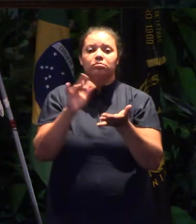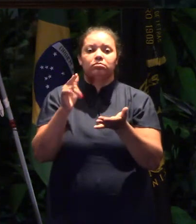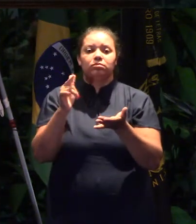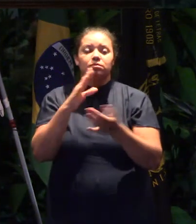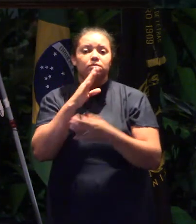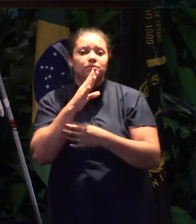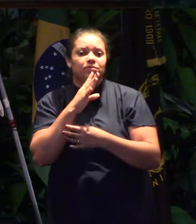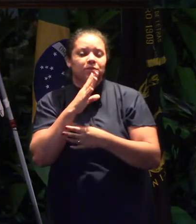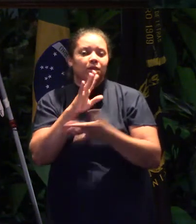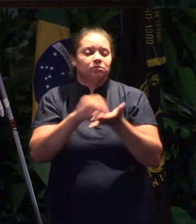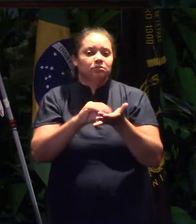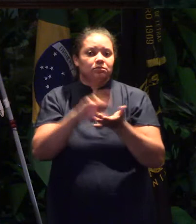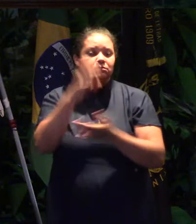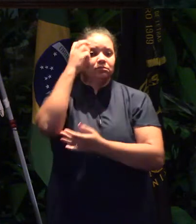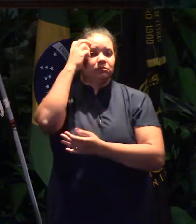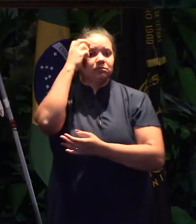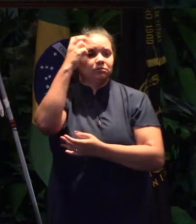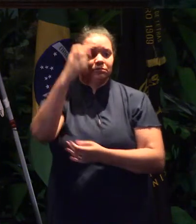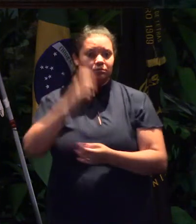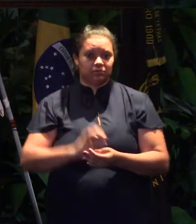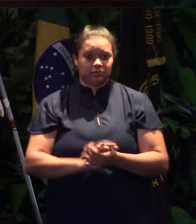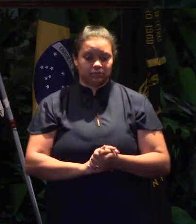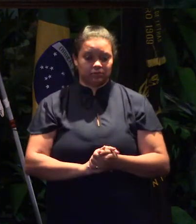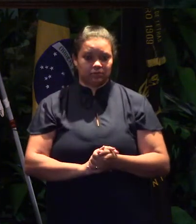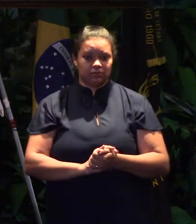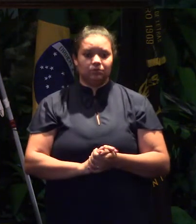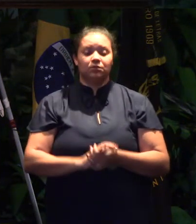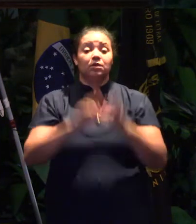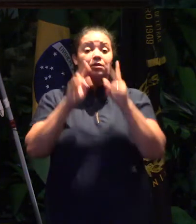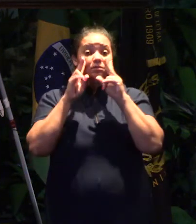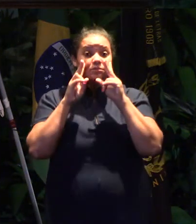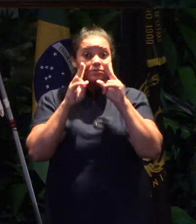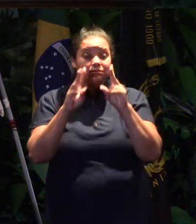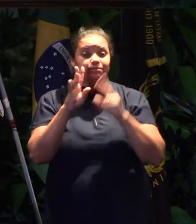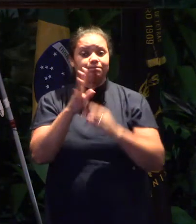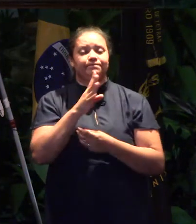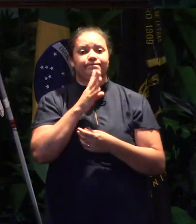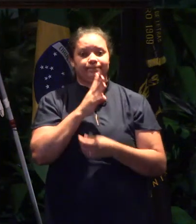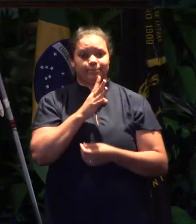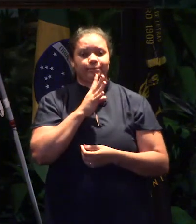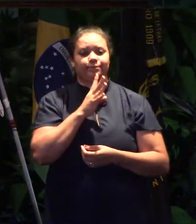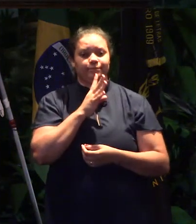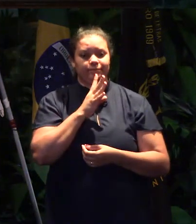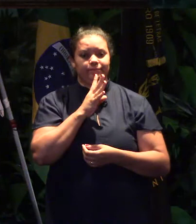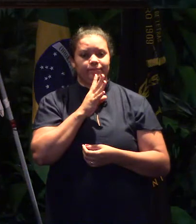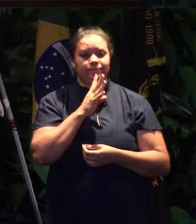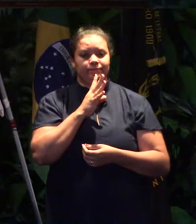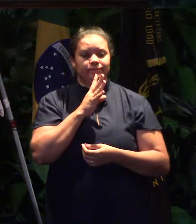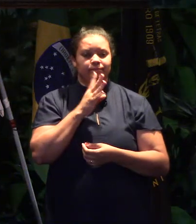do conhecimento, talvez simbolizado na visão, mas ver e conhecer têm sido sinônimos, né, ao longo da história,